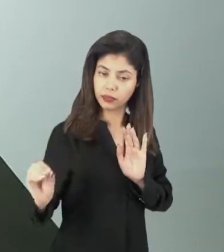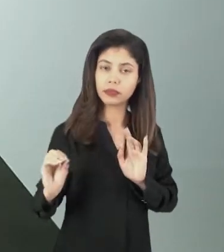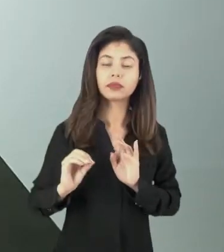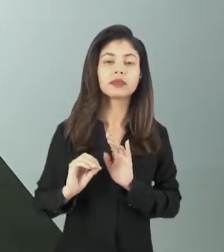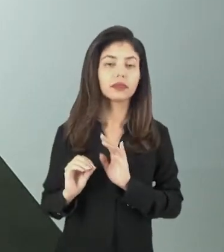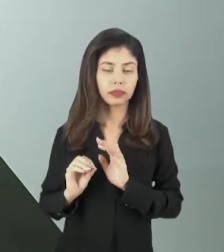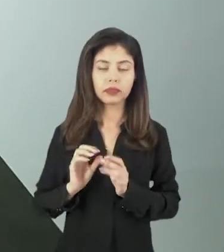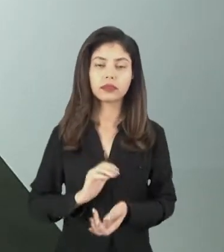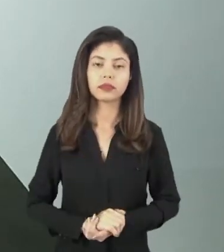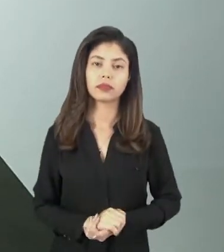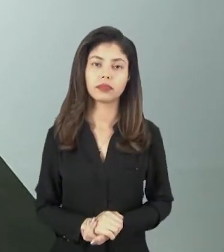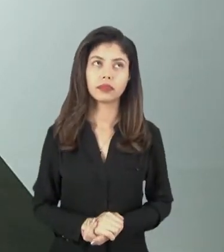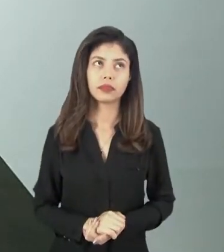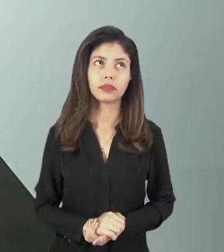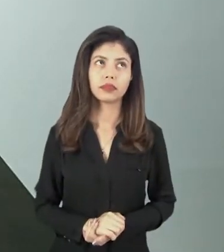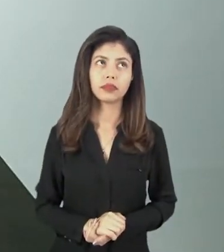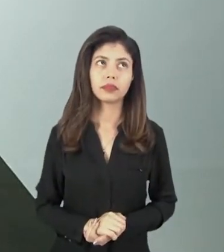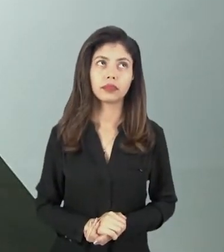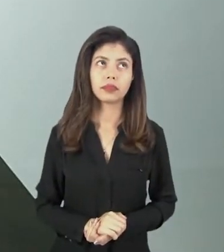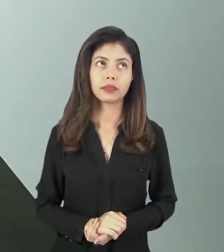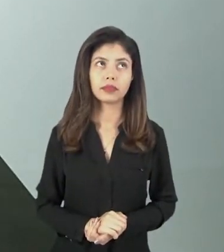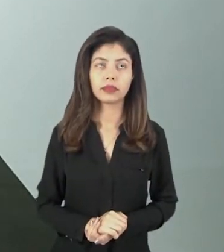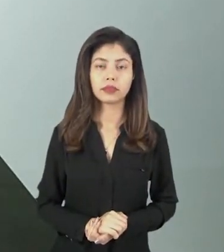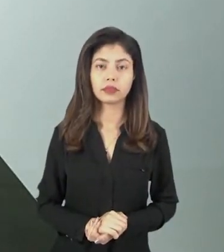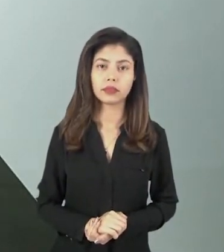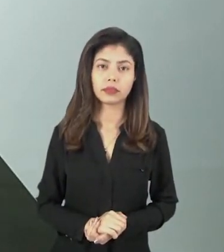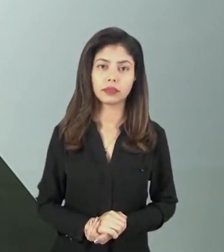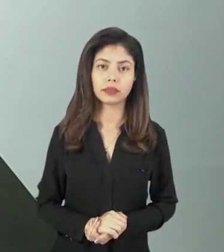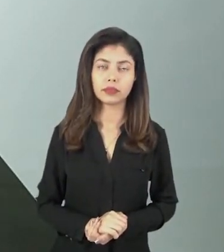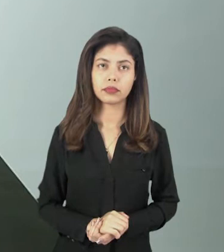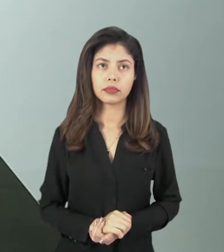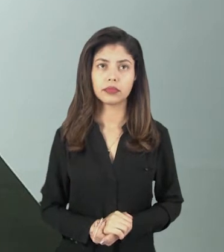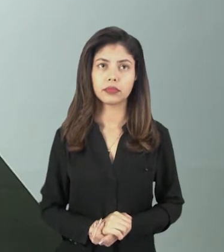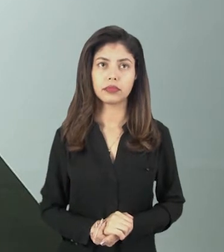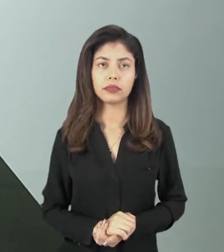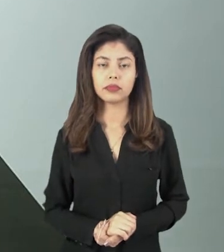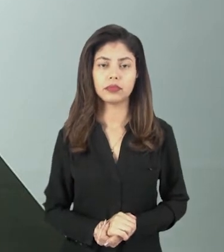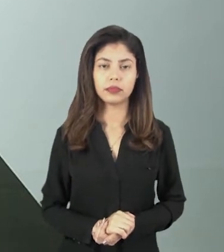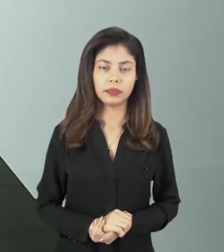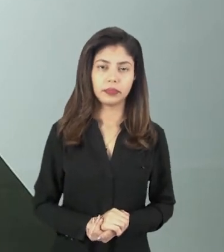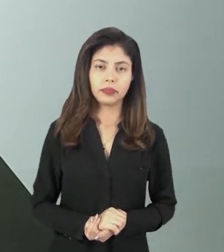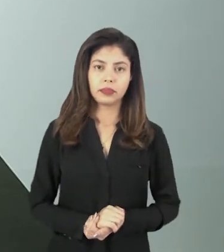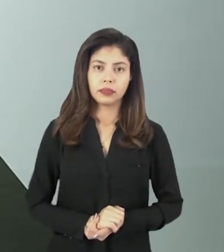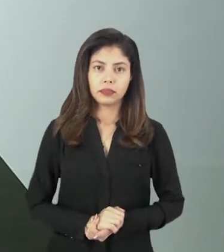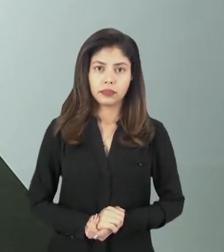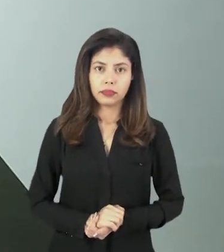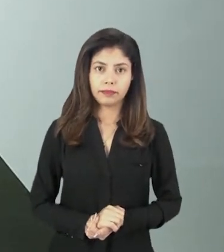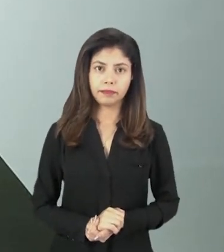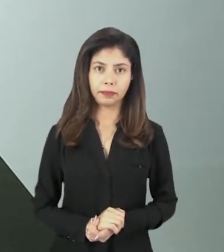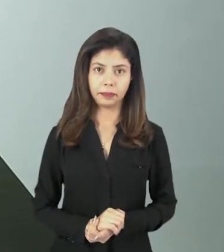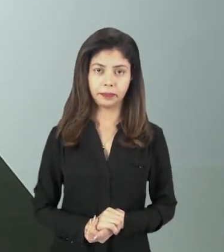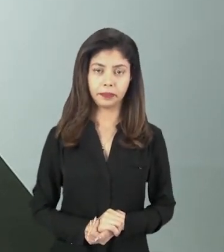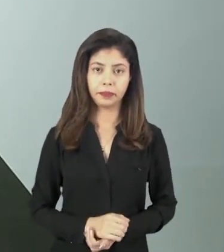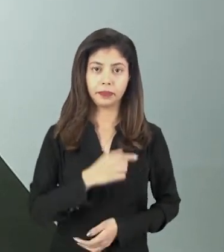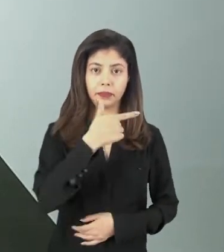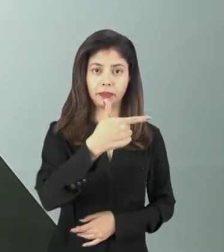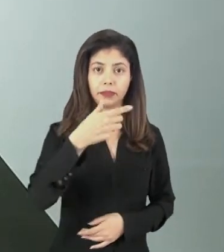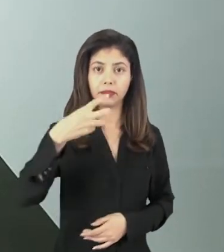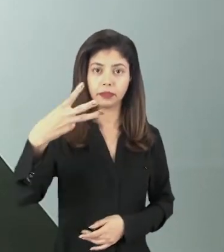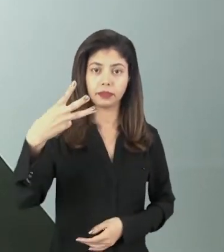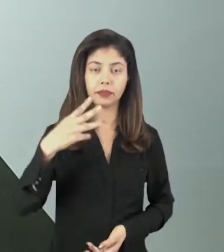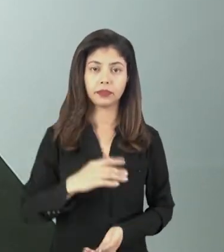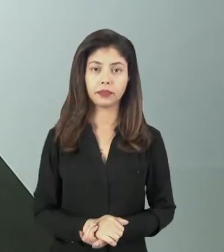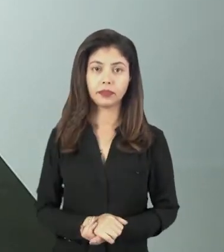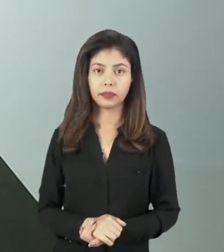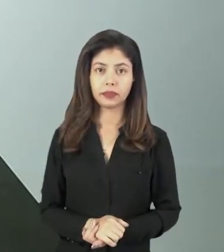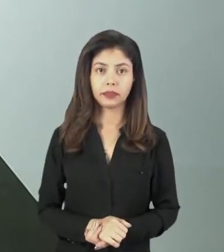= 100 esse símbolo de porcentagem ele representa esse sem e o 23